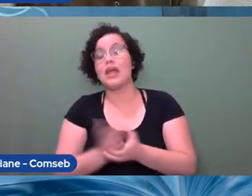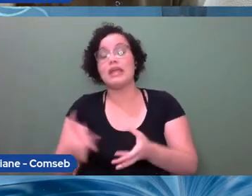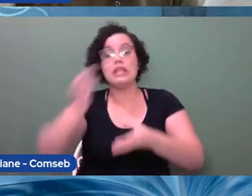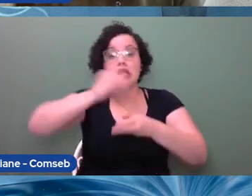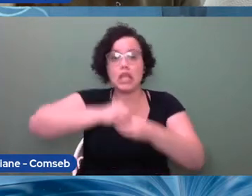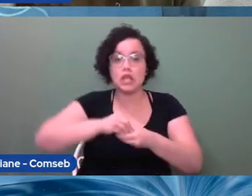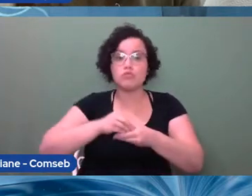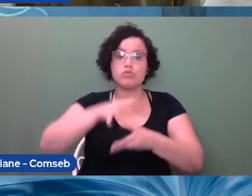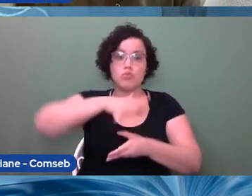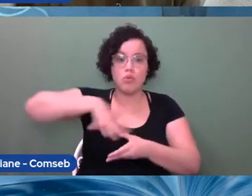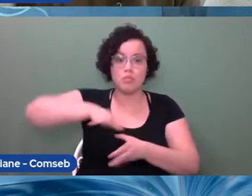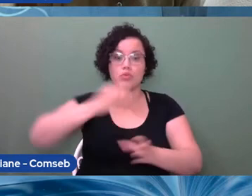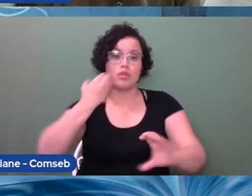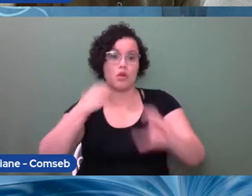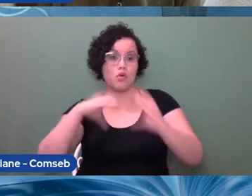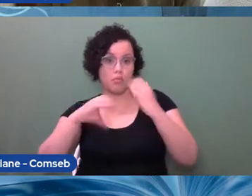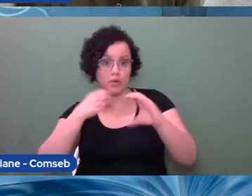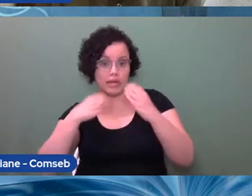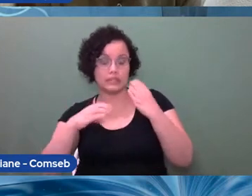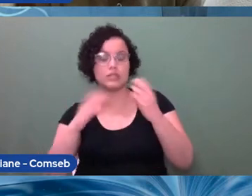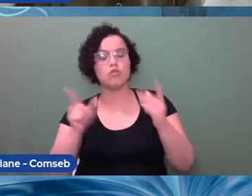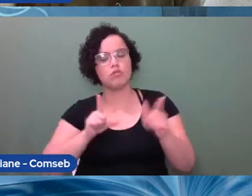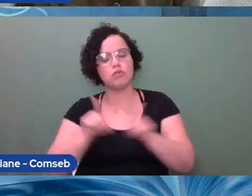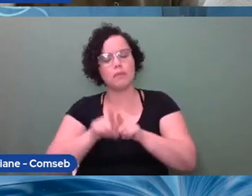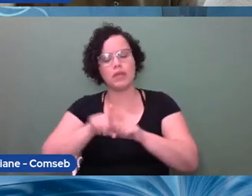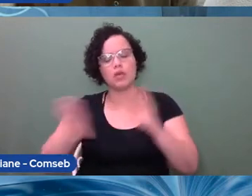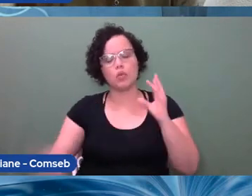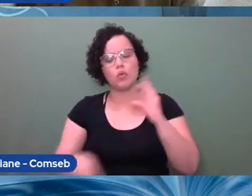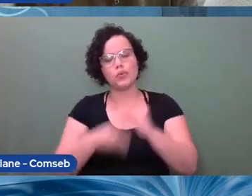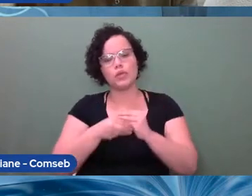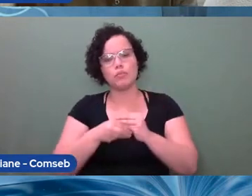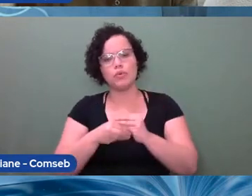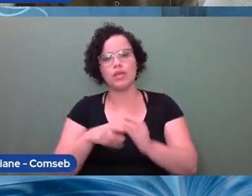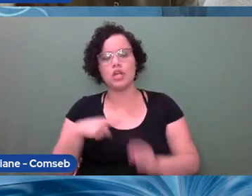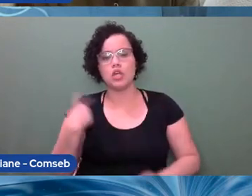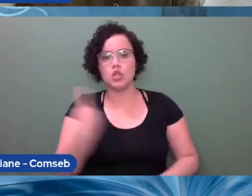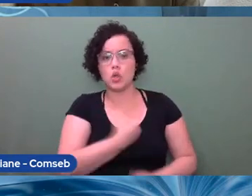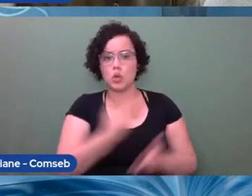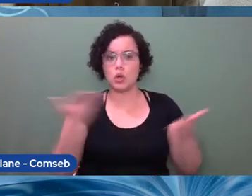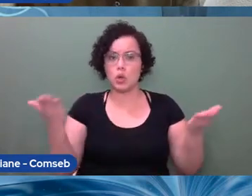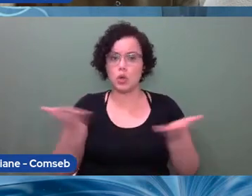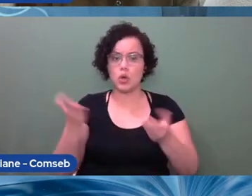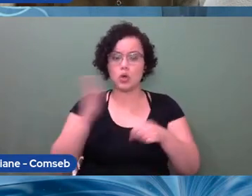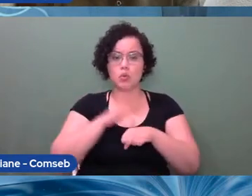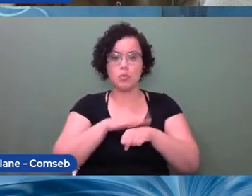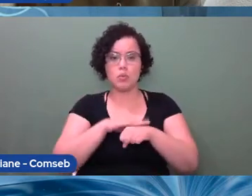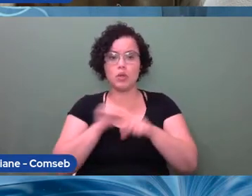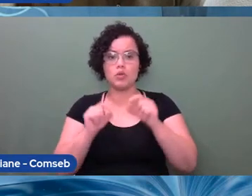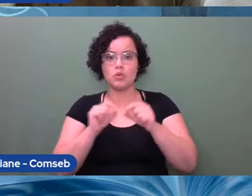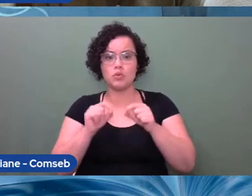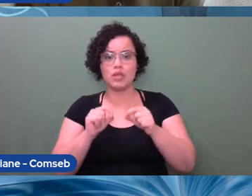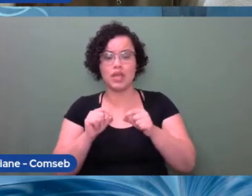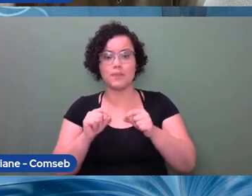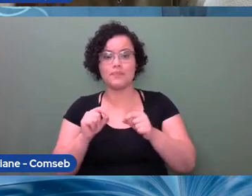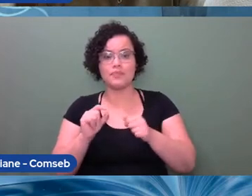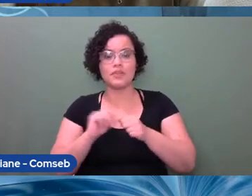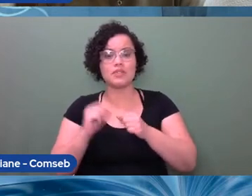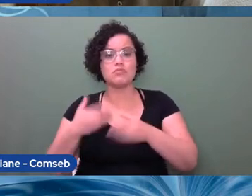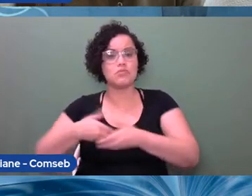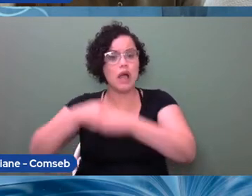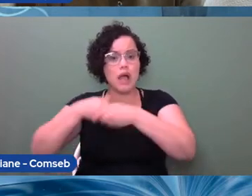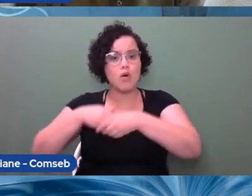Carlos, até trazer essa contribuição também, a gente está aqui em um momento de estabelecimento de acordos, inclusive